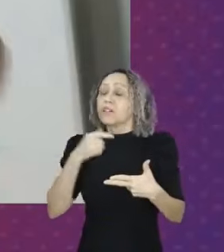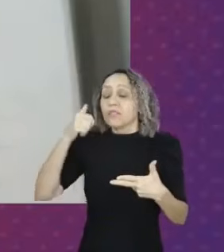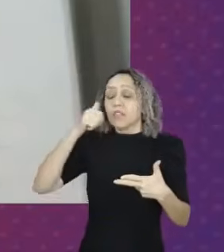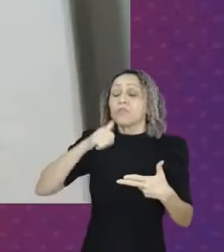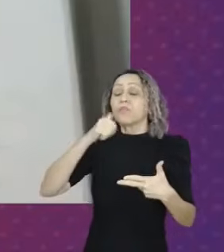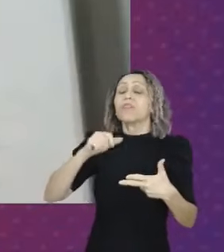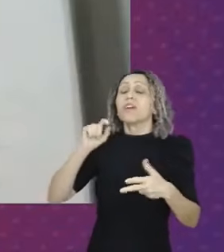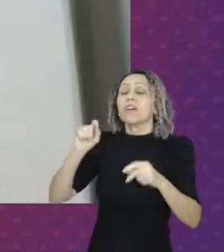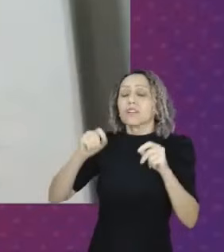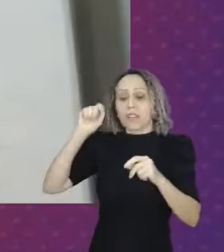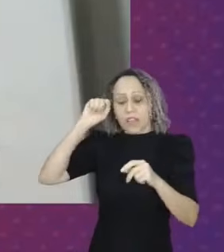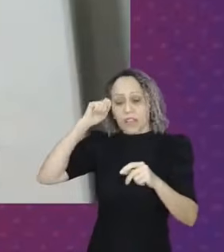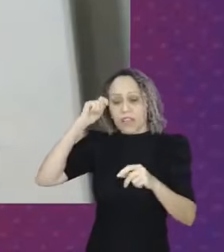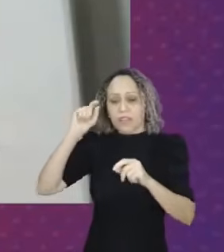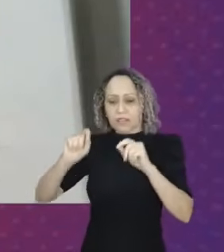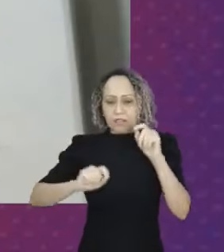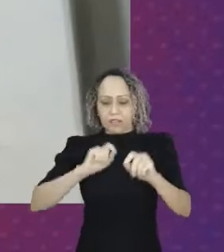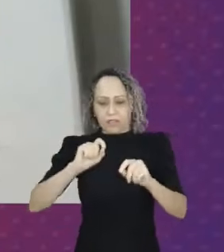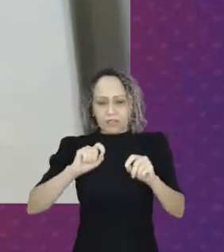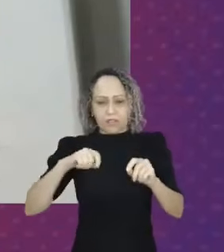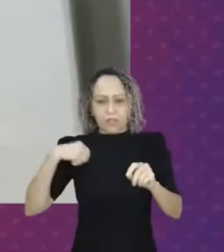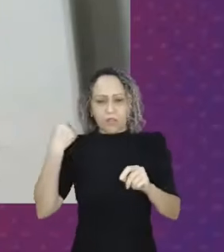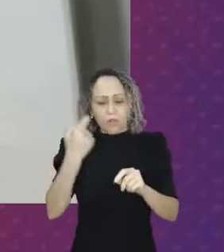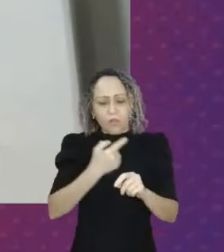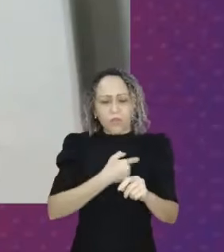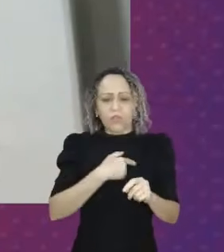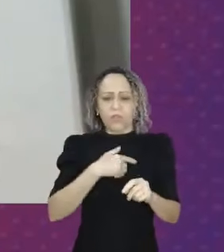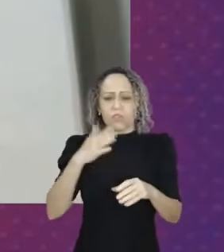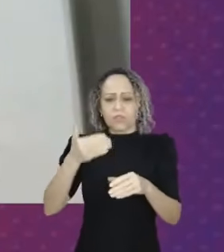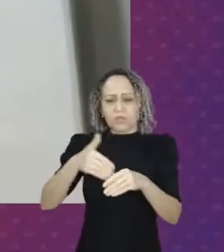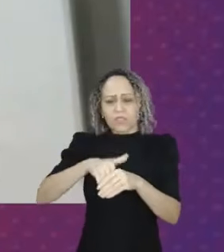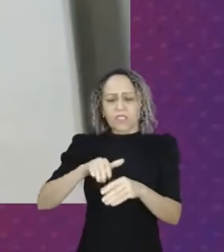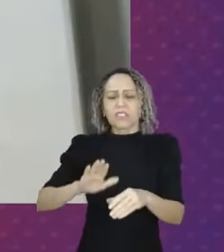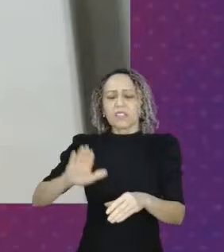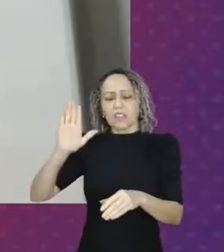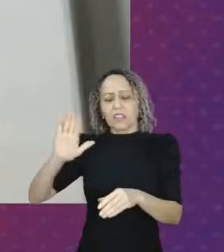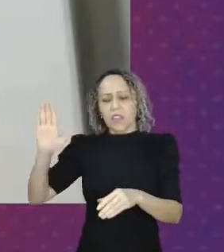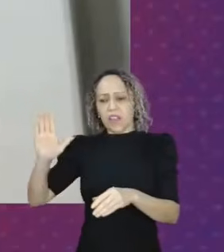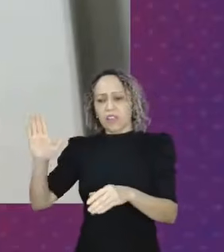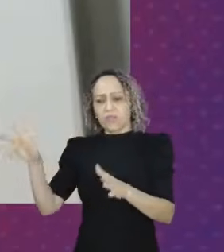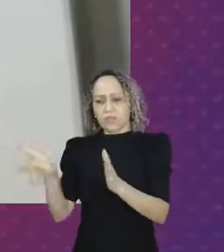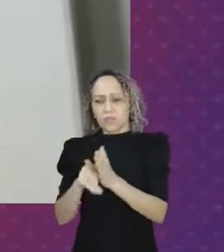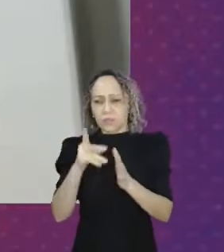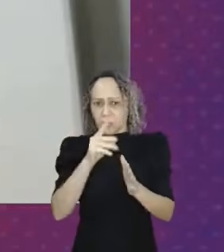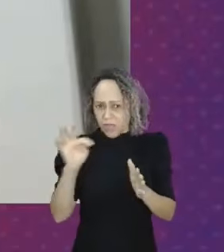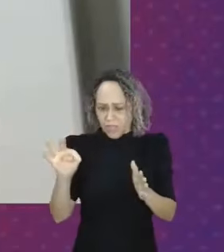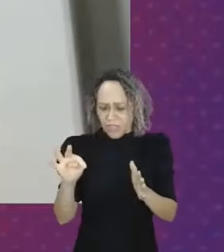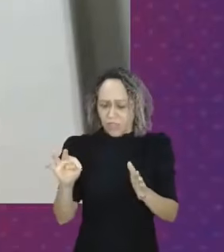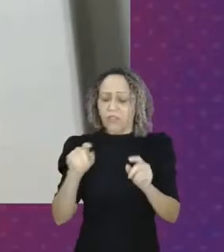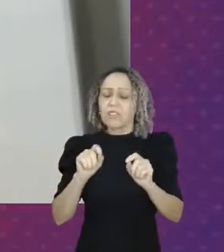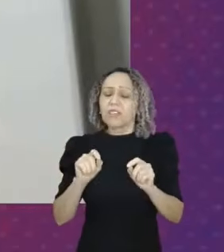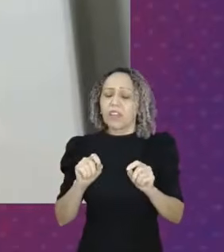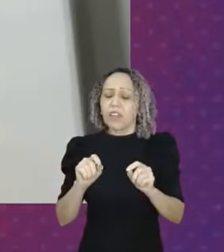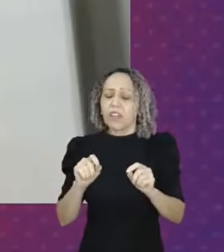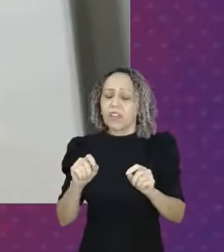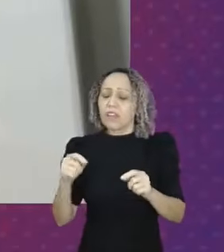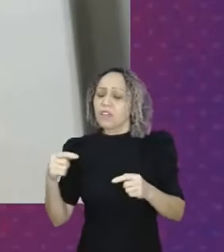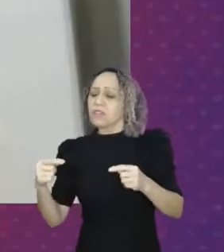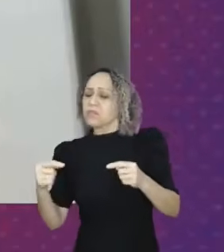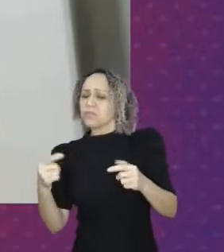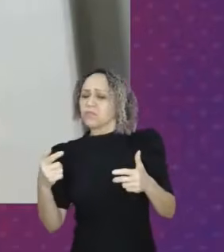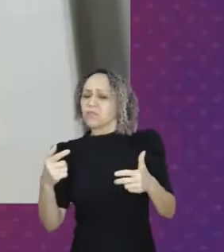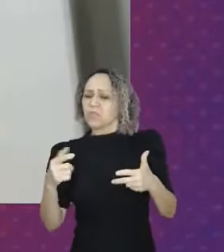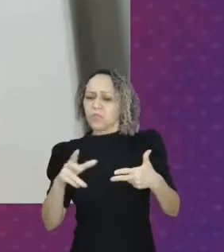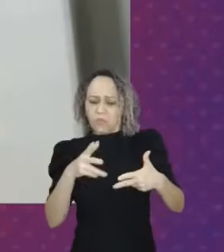negras, que os nossos mandatos petistas façam a cobrança de que, olha, eu não vou apenas olhar para o que o Executivo está fazendo, eu